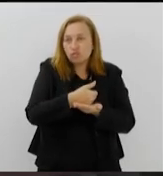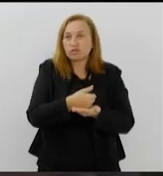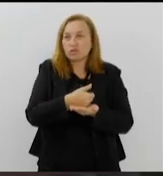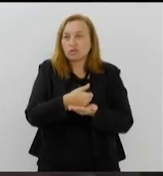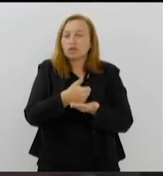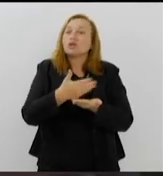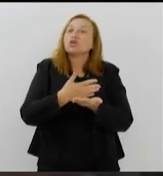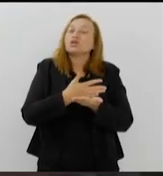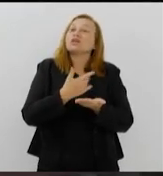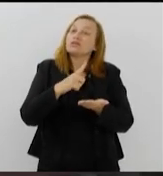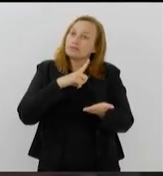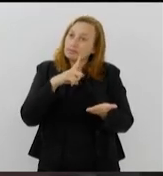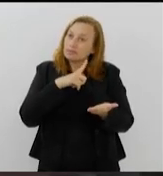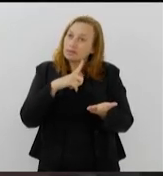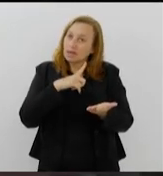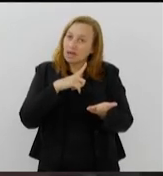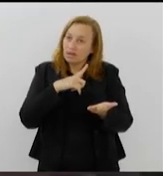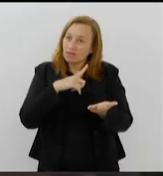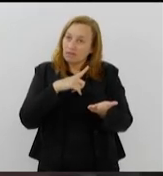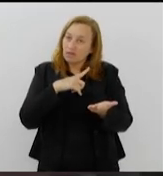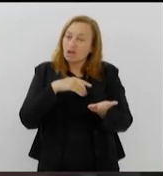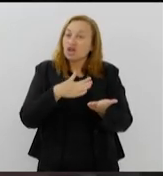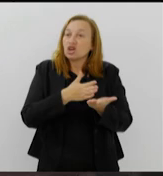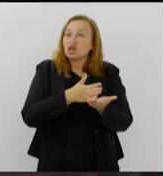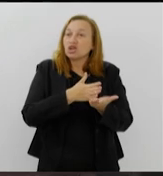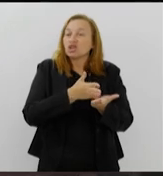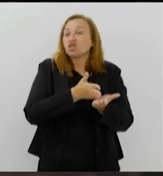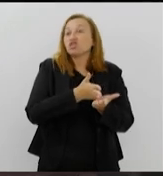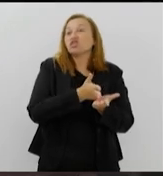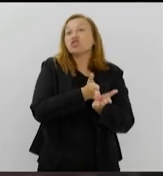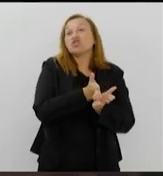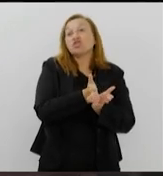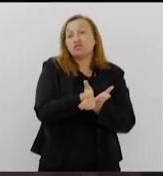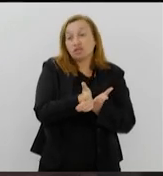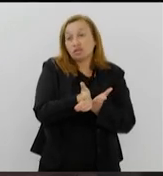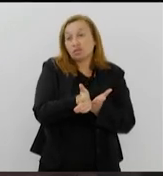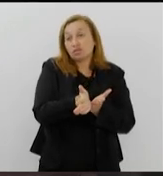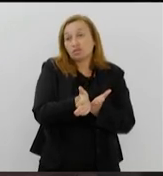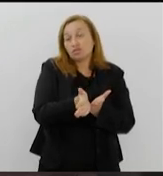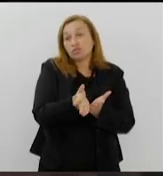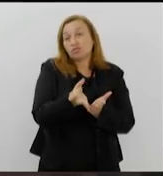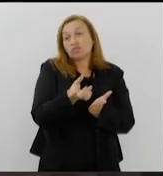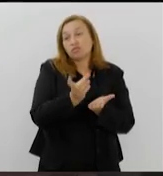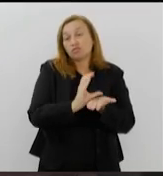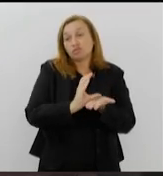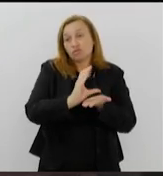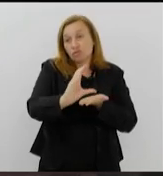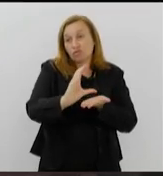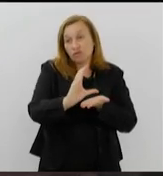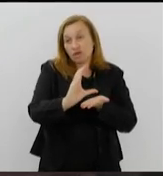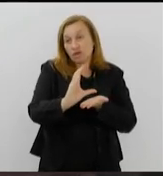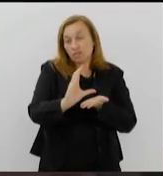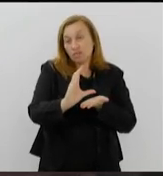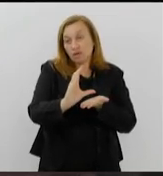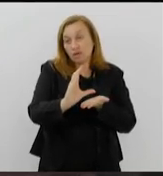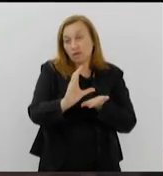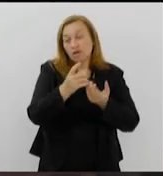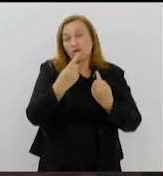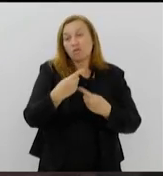da verba específica de mais de 700 milhões destinados ao enfrentamento da pandemia